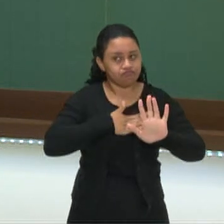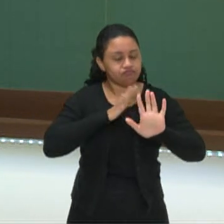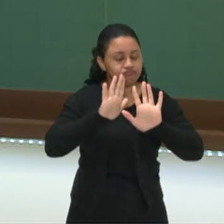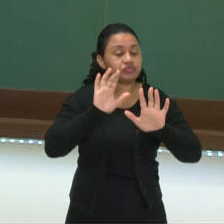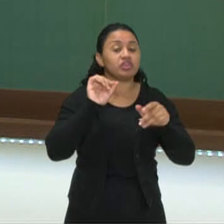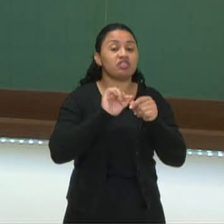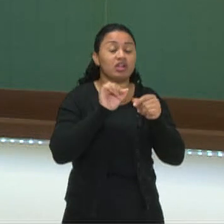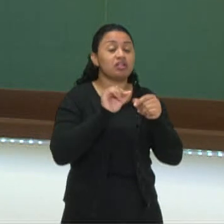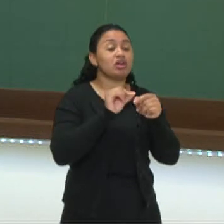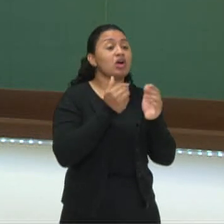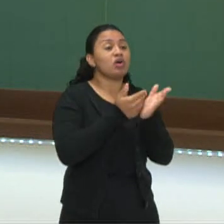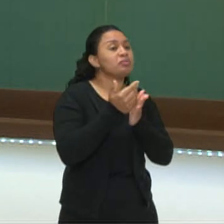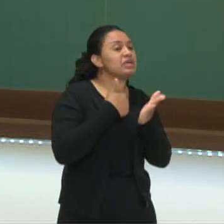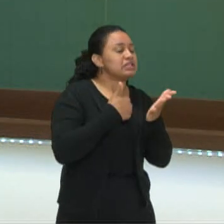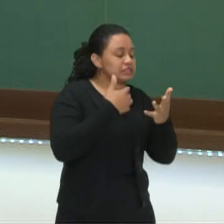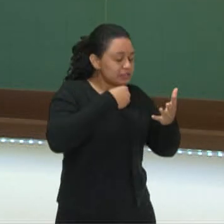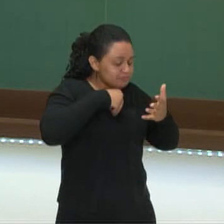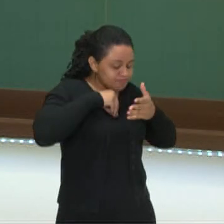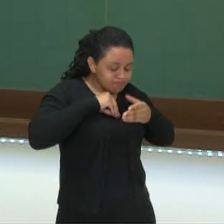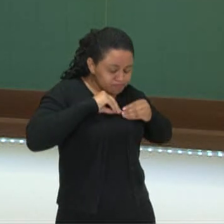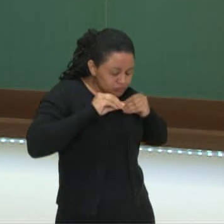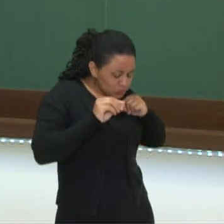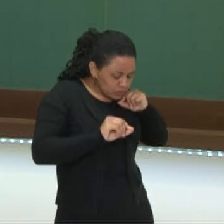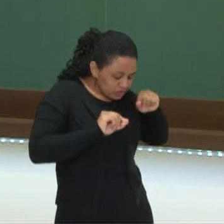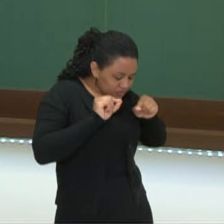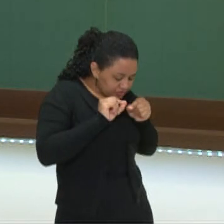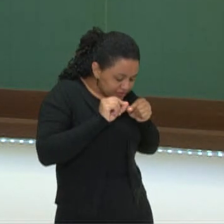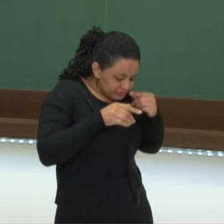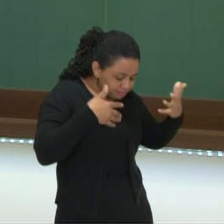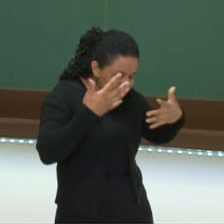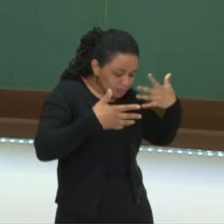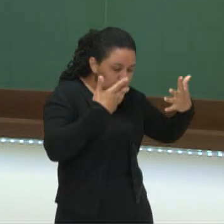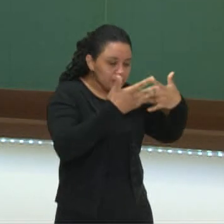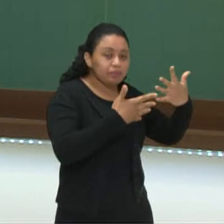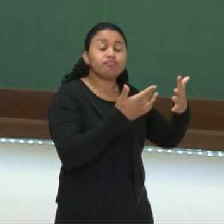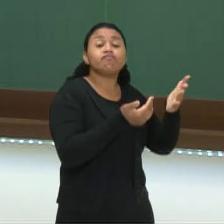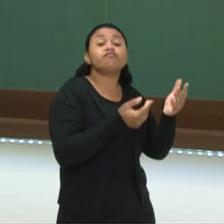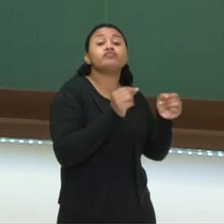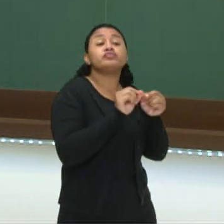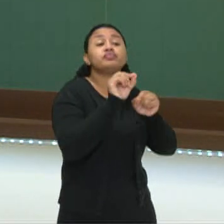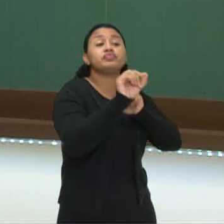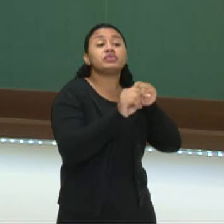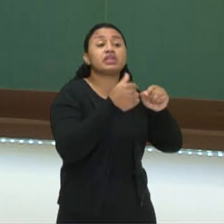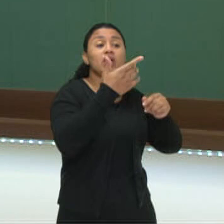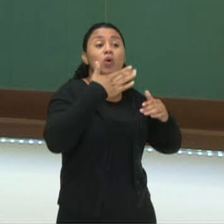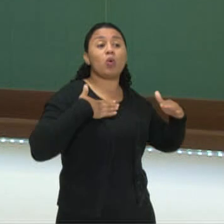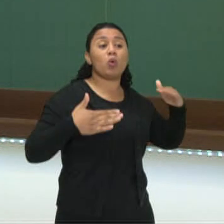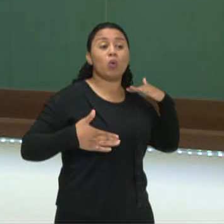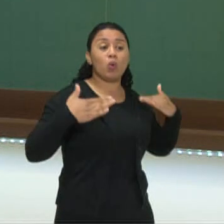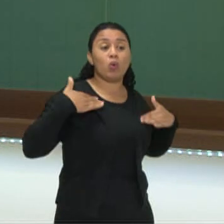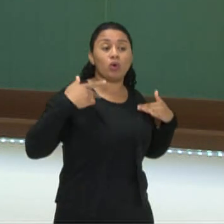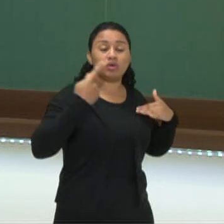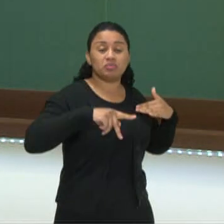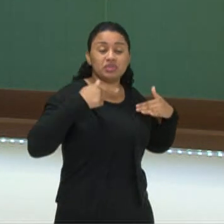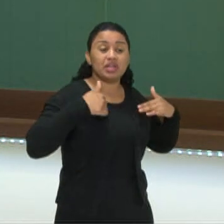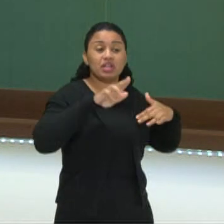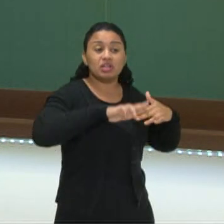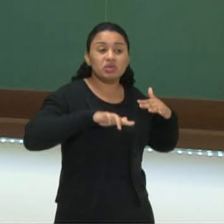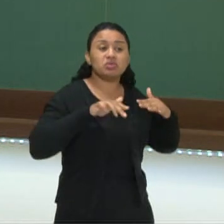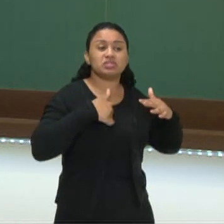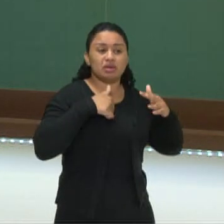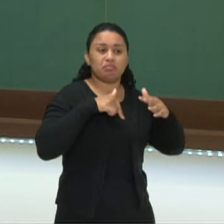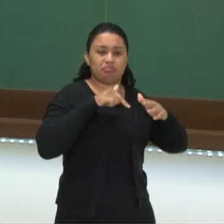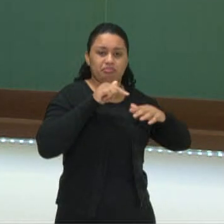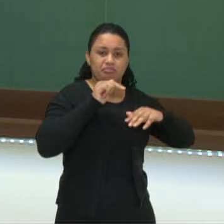que ele vai fazer, ele começa a buscar lá dentro dele o que ele vai fazer. Daí ele faz o quê? Ele pega o seu próprio corpo e usa o seu corpo como